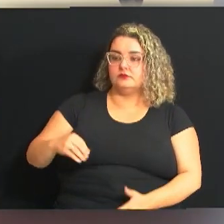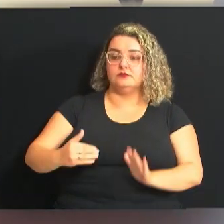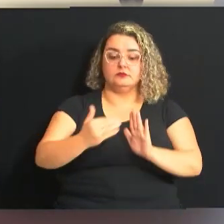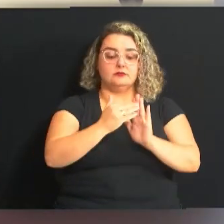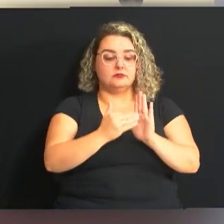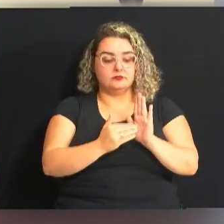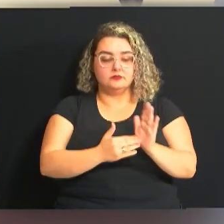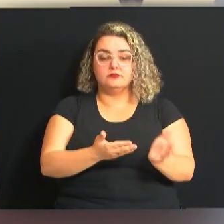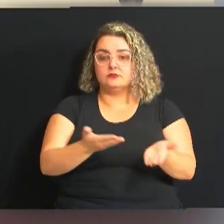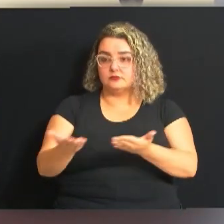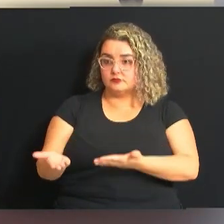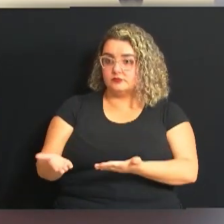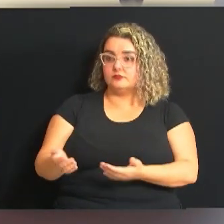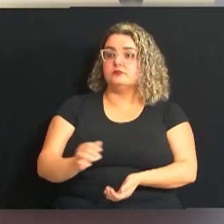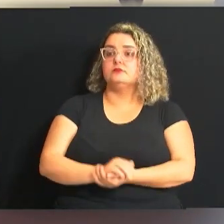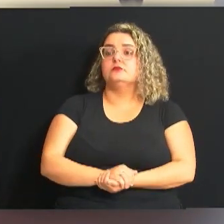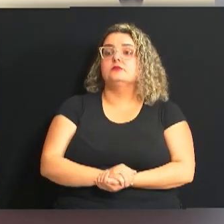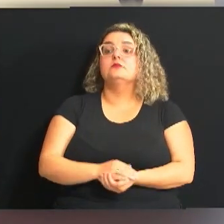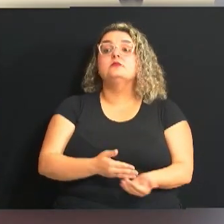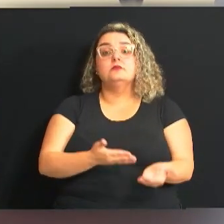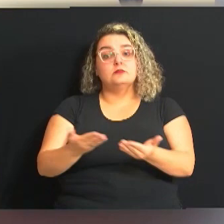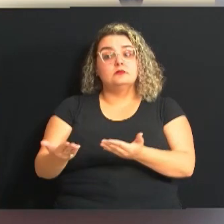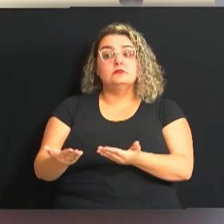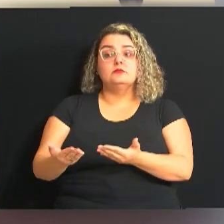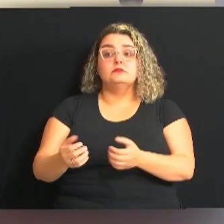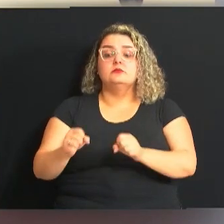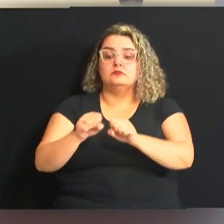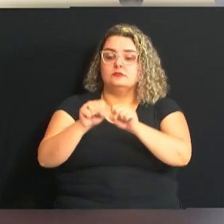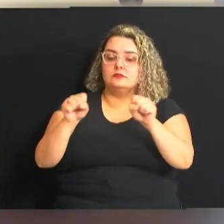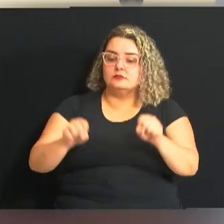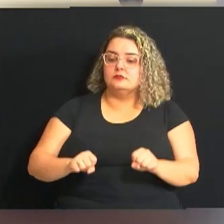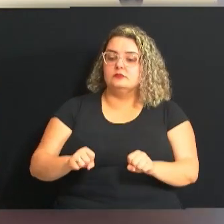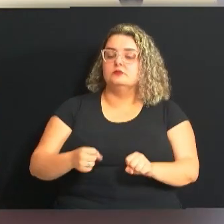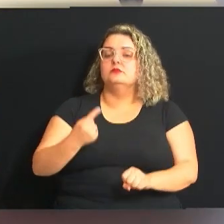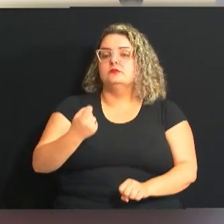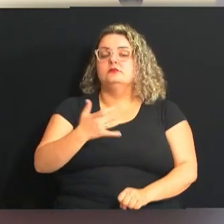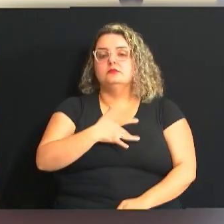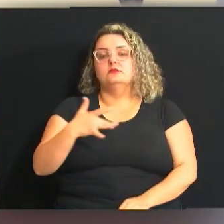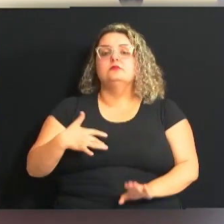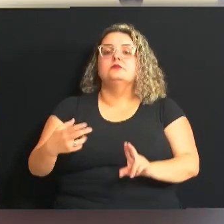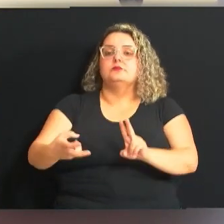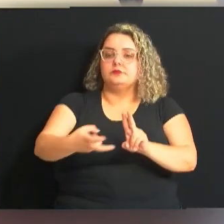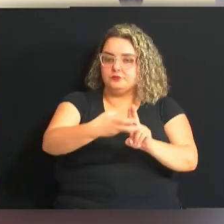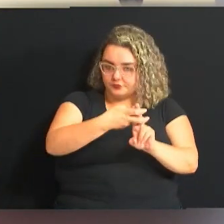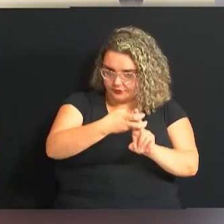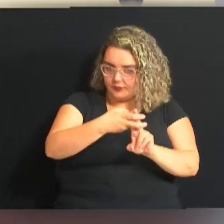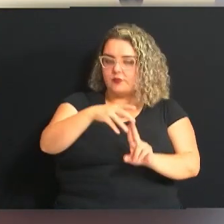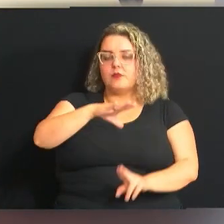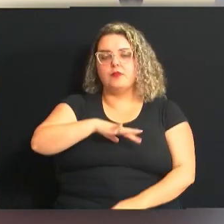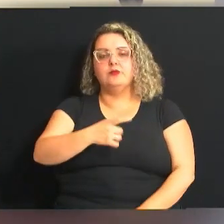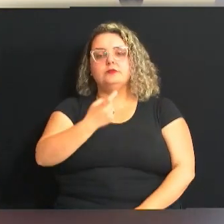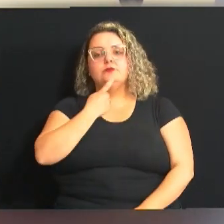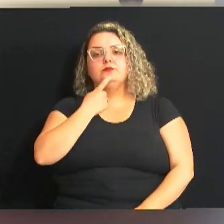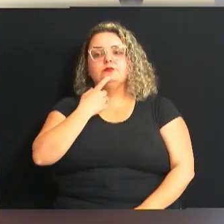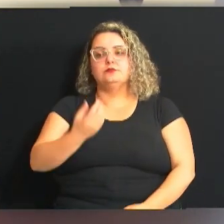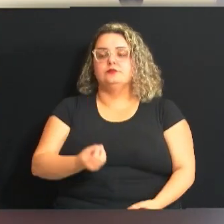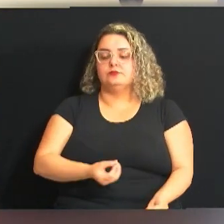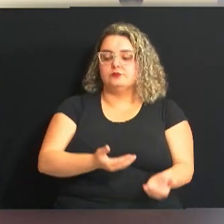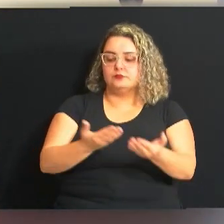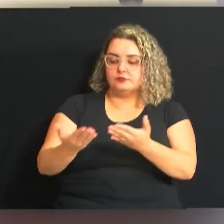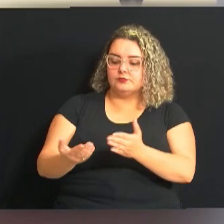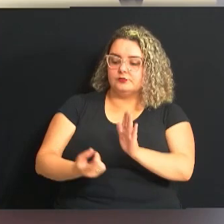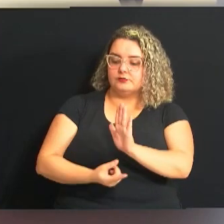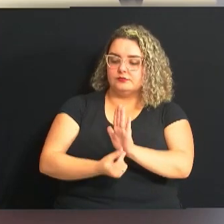Para apresentação pelo gestor do Sistema Único de Saúde do município de Campinas, da prestação de contas e do